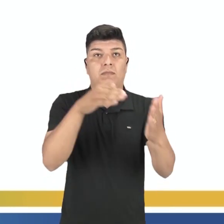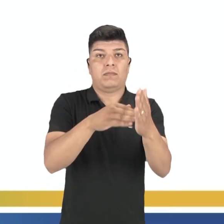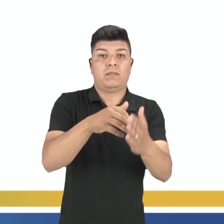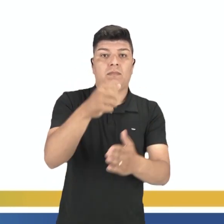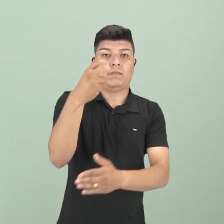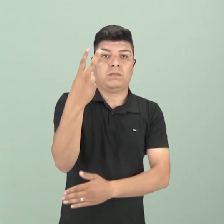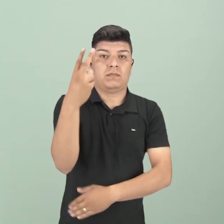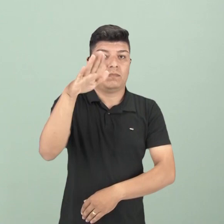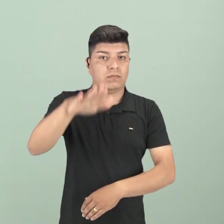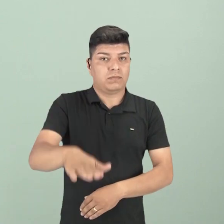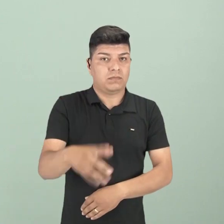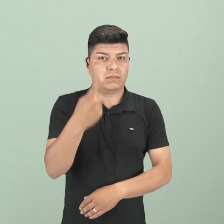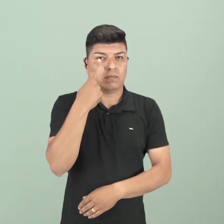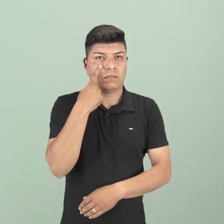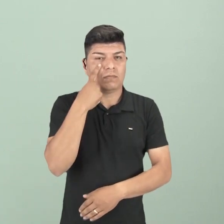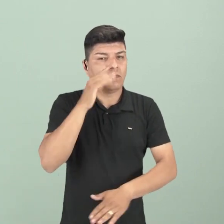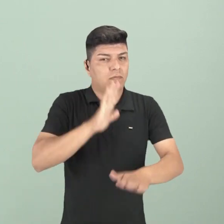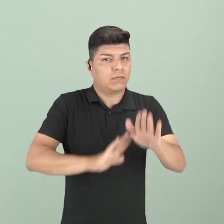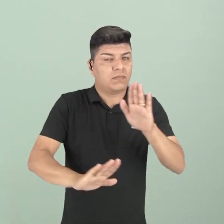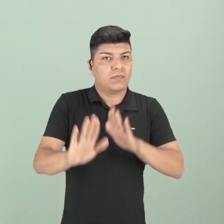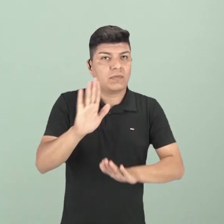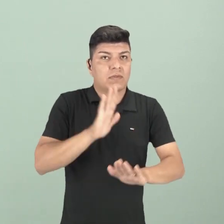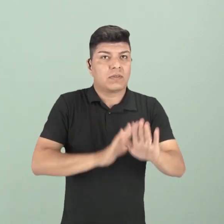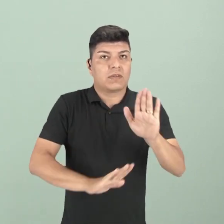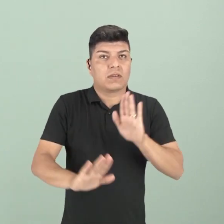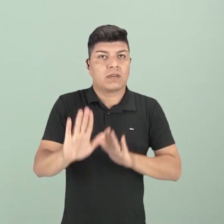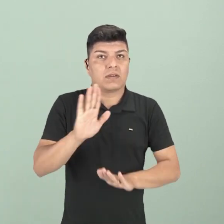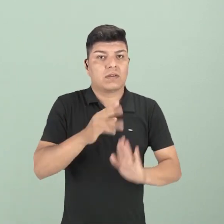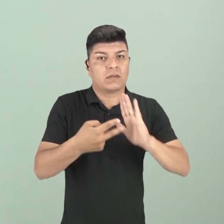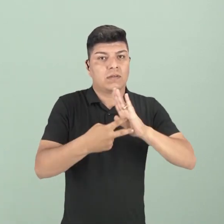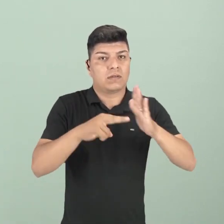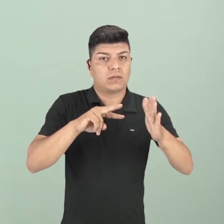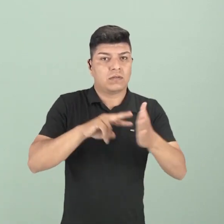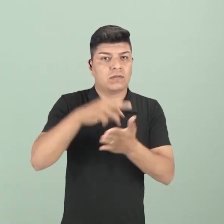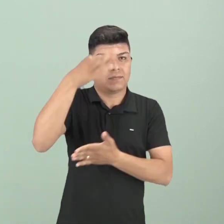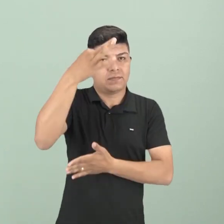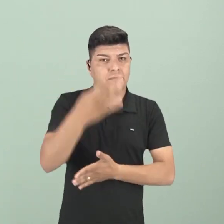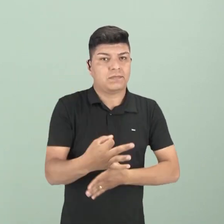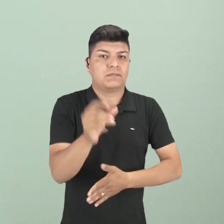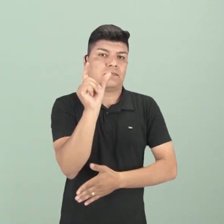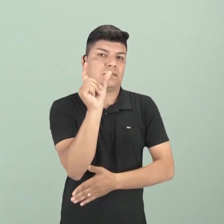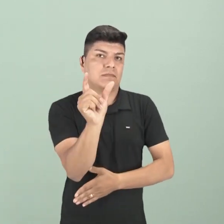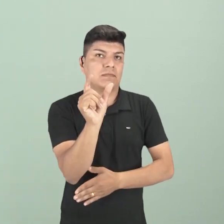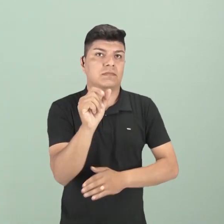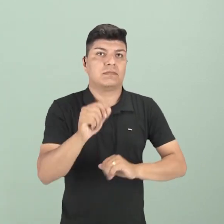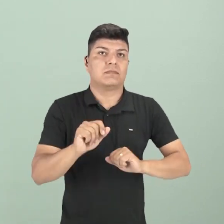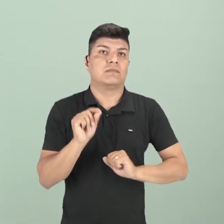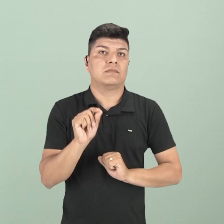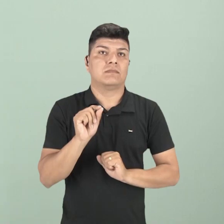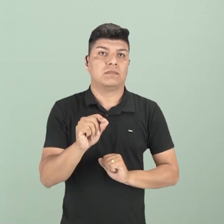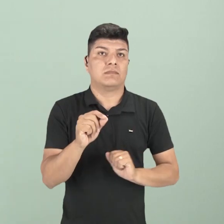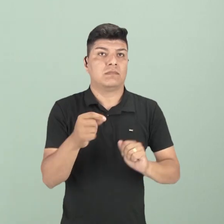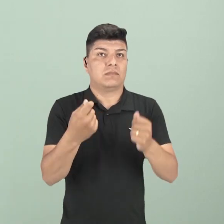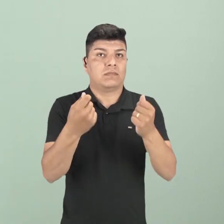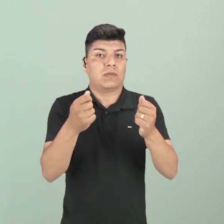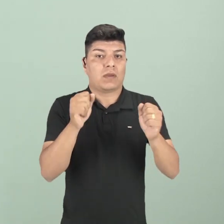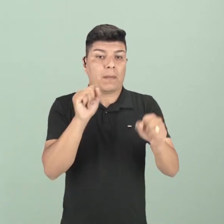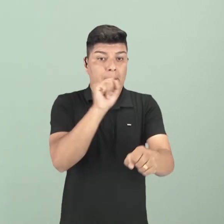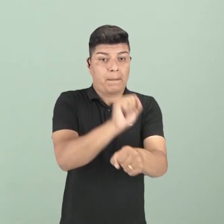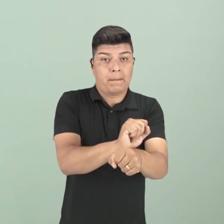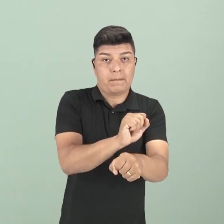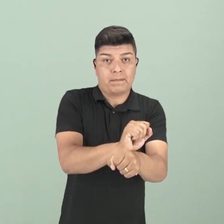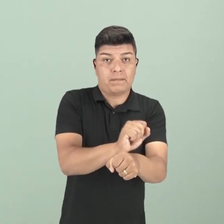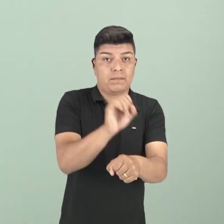já observamos com cuidado aí, né, dando o significado correto às palavras, que você pode ficar estacionado